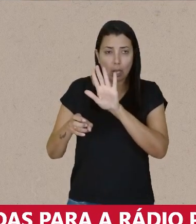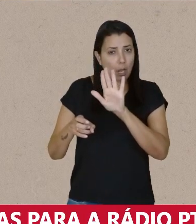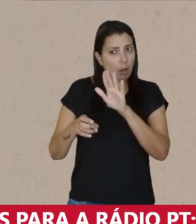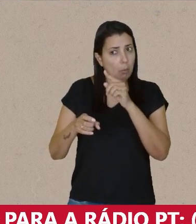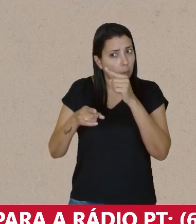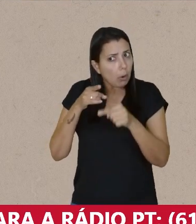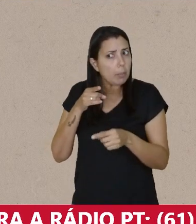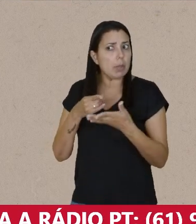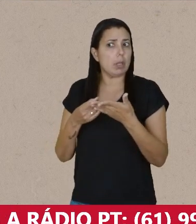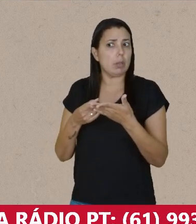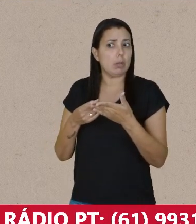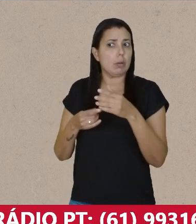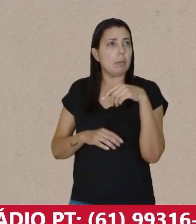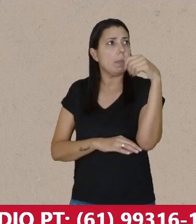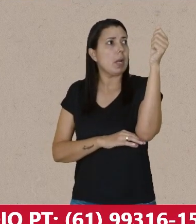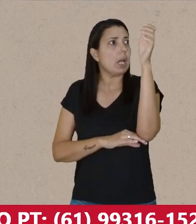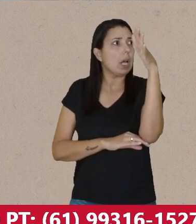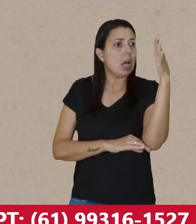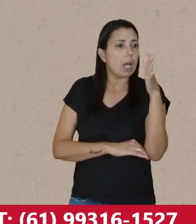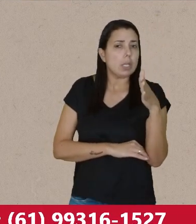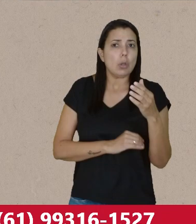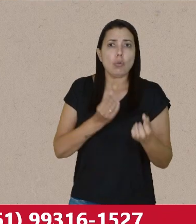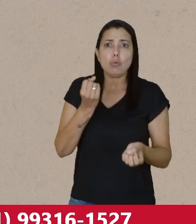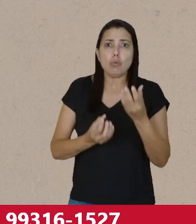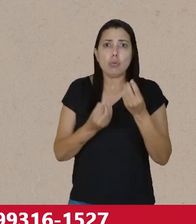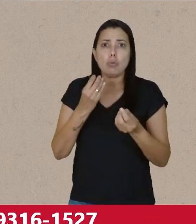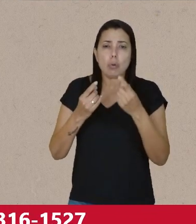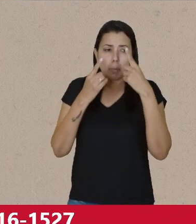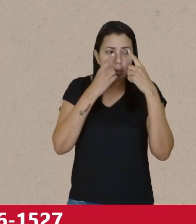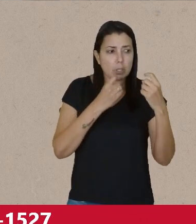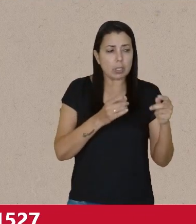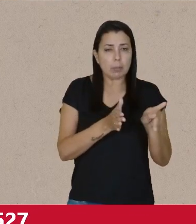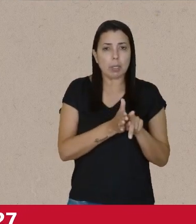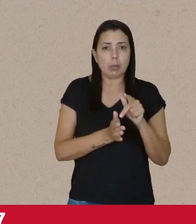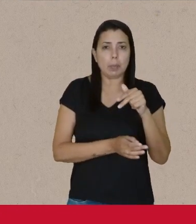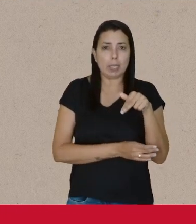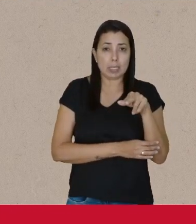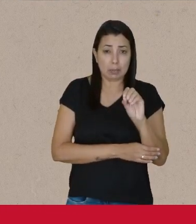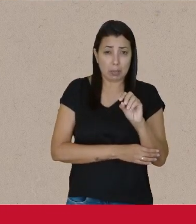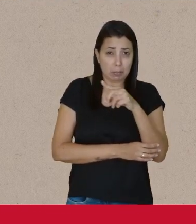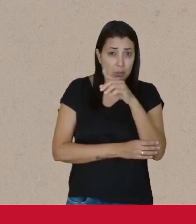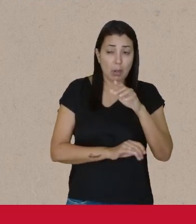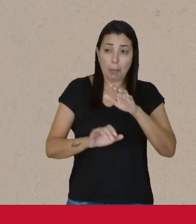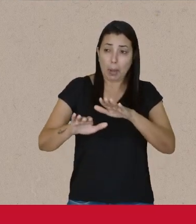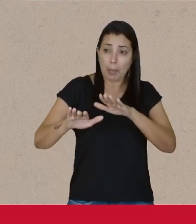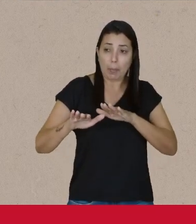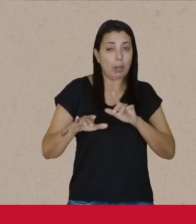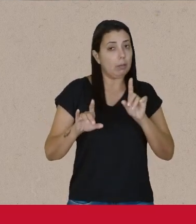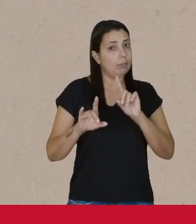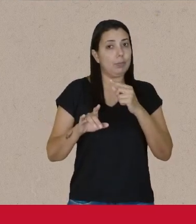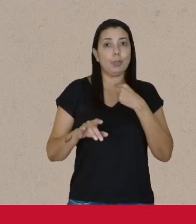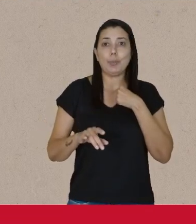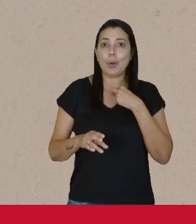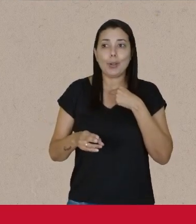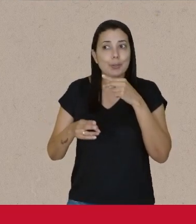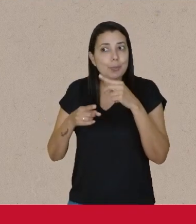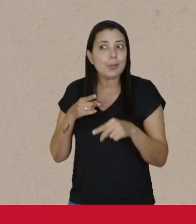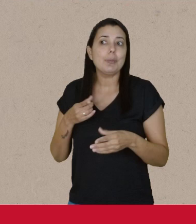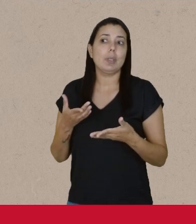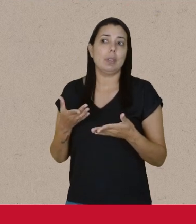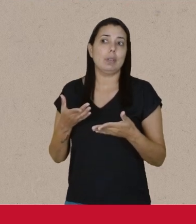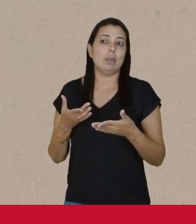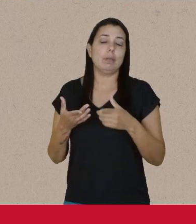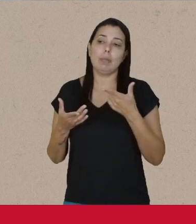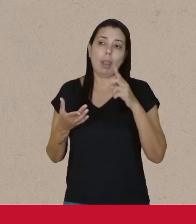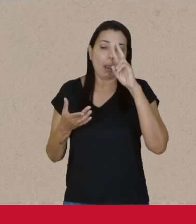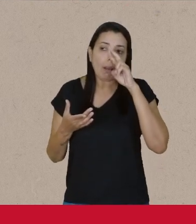continue. Por exemplo, queimar a bandeira do Brasil, ou agredir alguém do PSDB ou do DEM que está na manifestação, né? Não há nenhuma